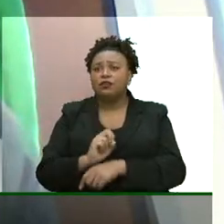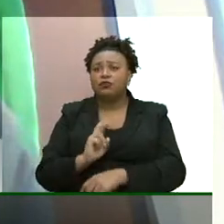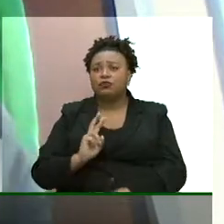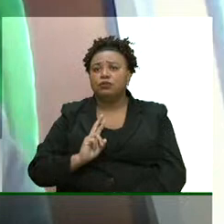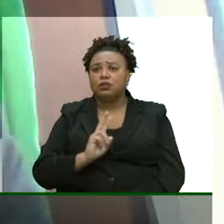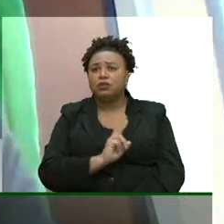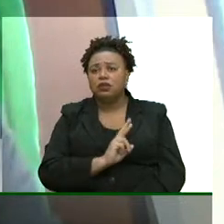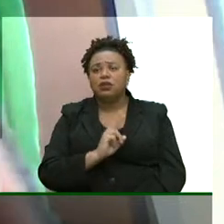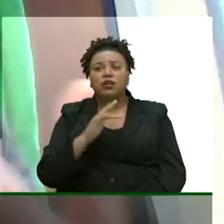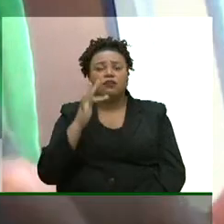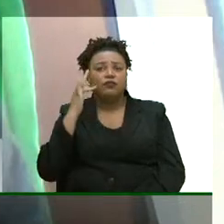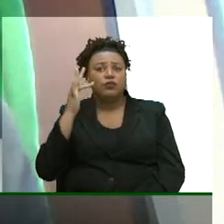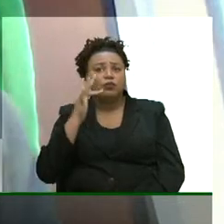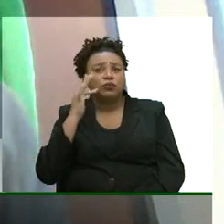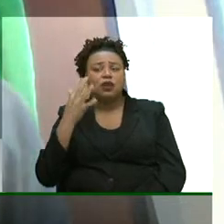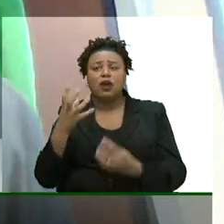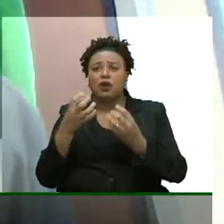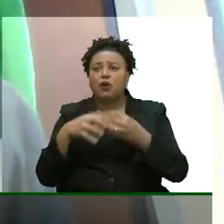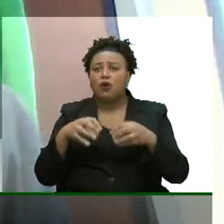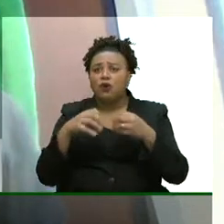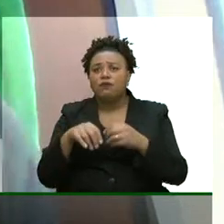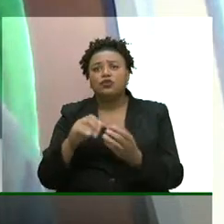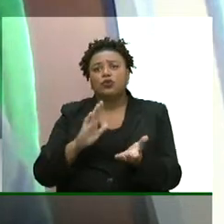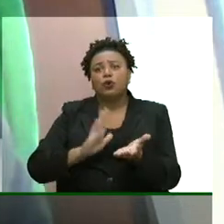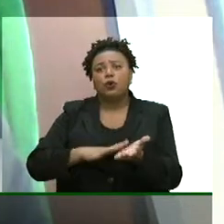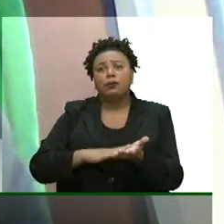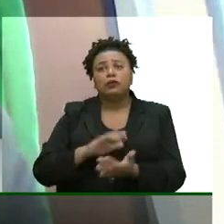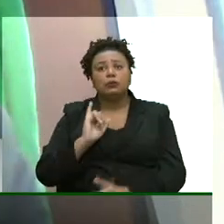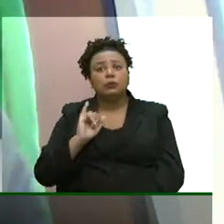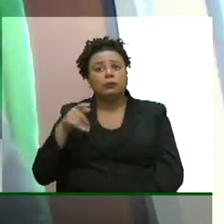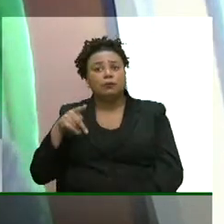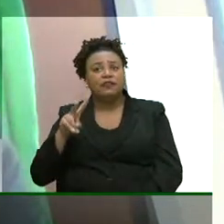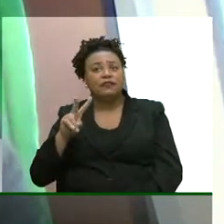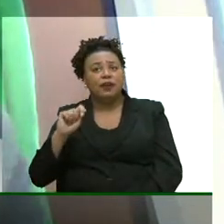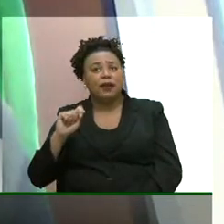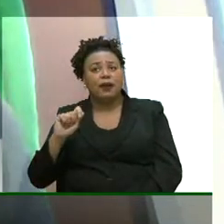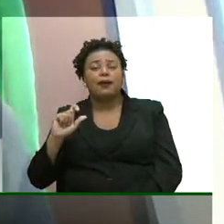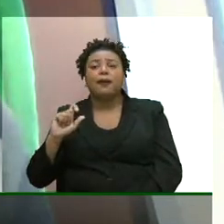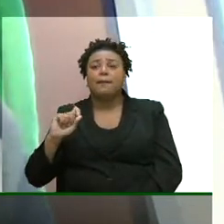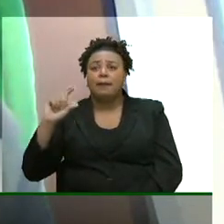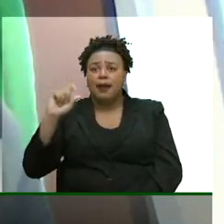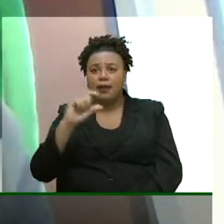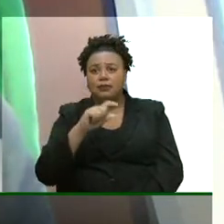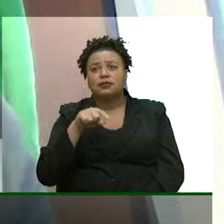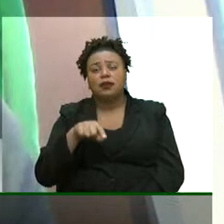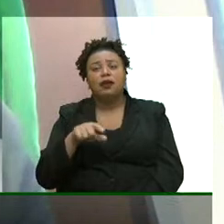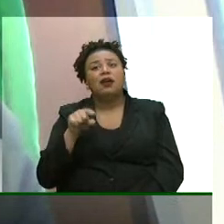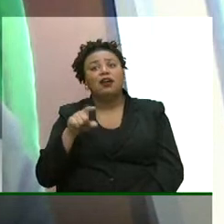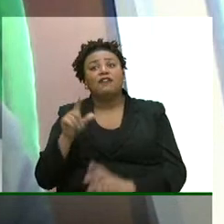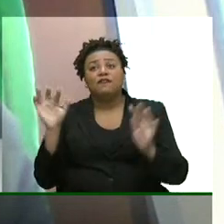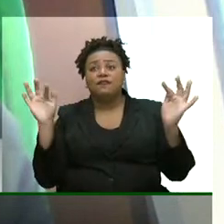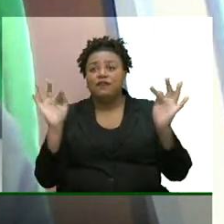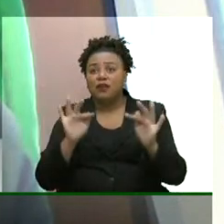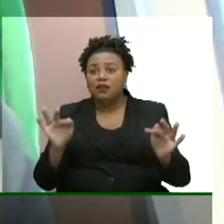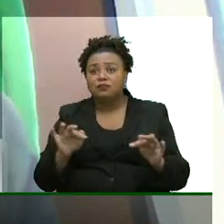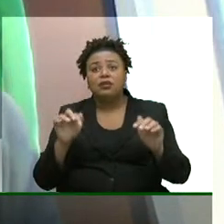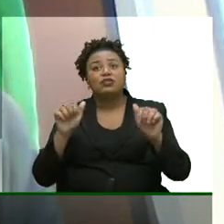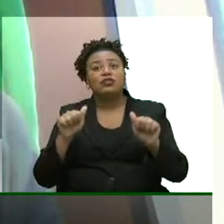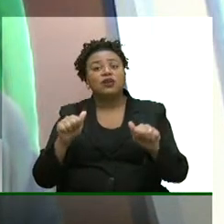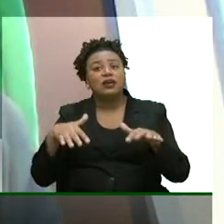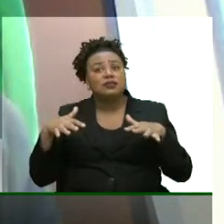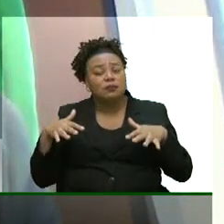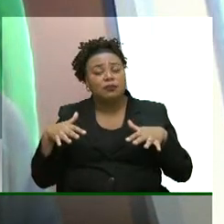leite, aumentando a cobrança do IPVA também. E isso, felizmente, essa Assembleia